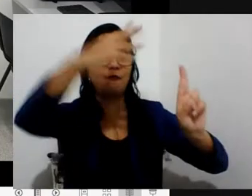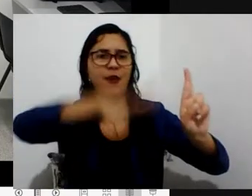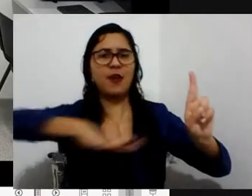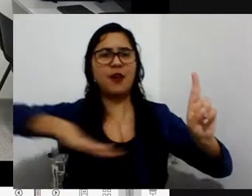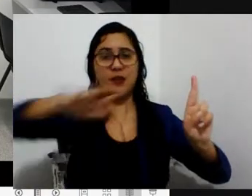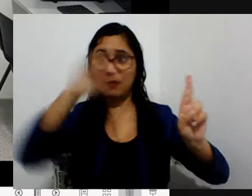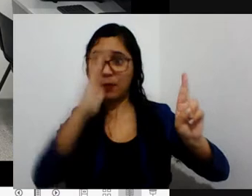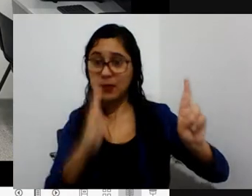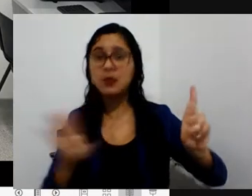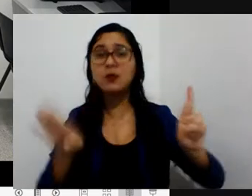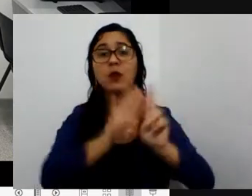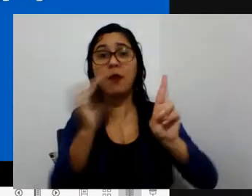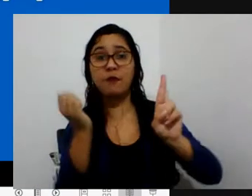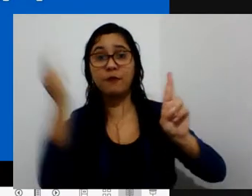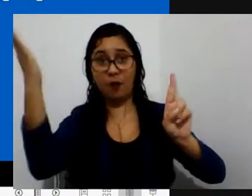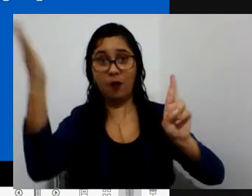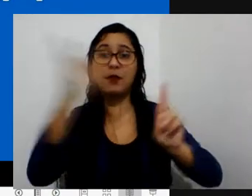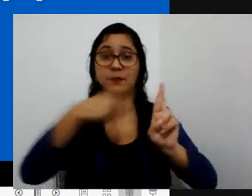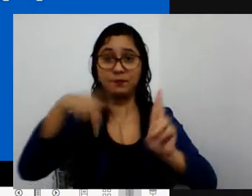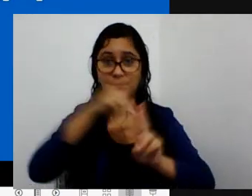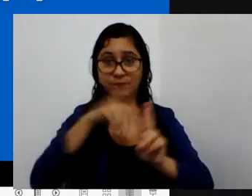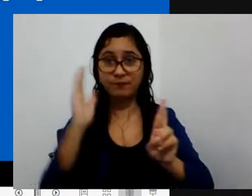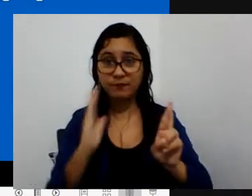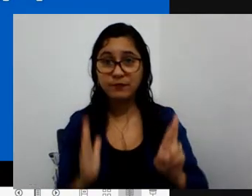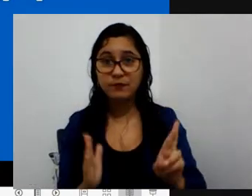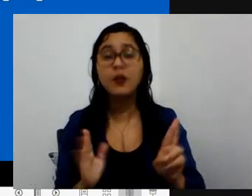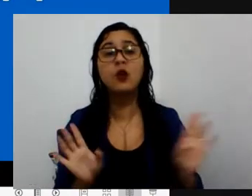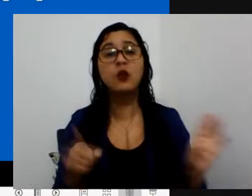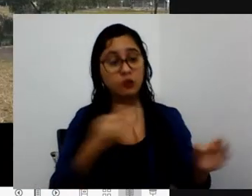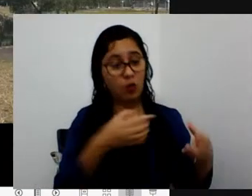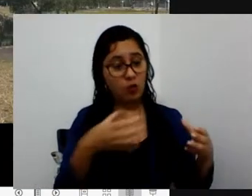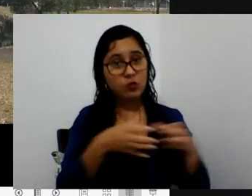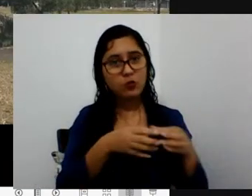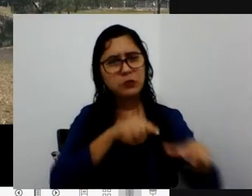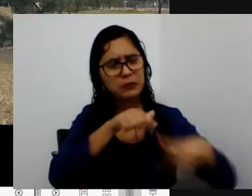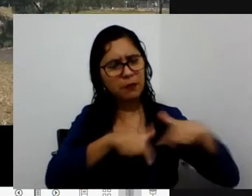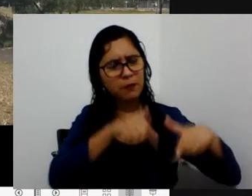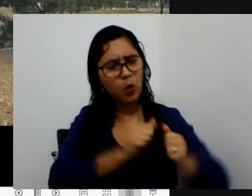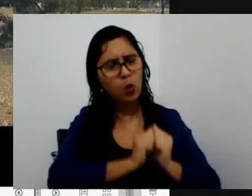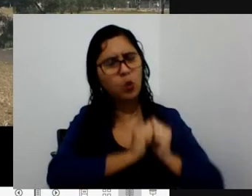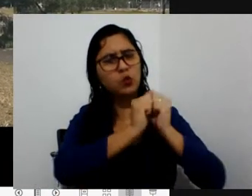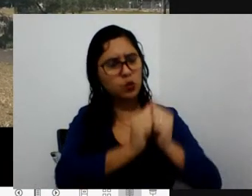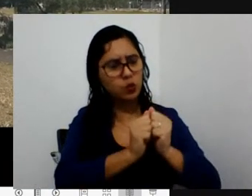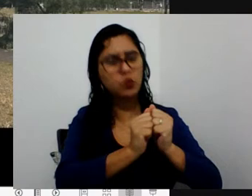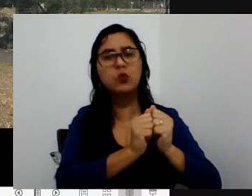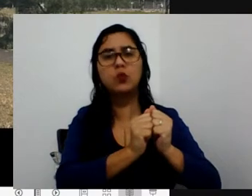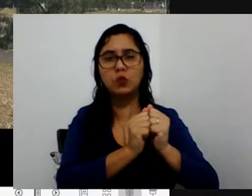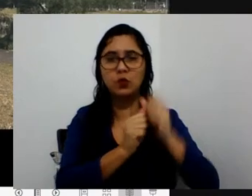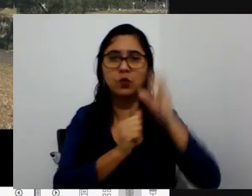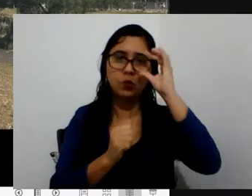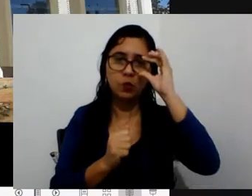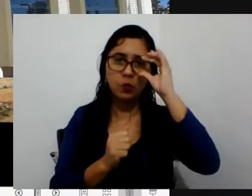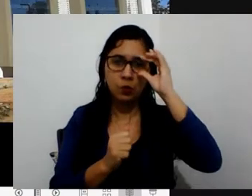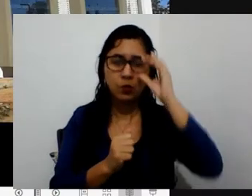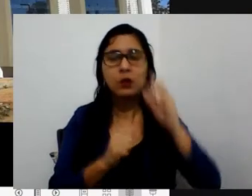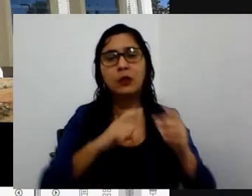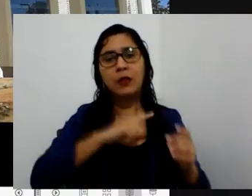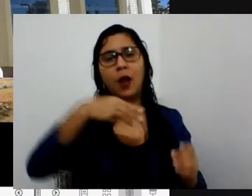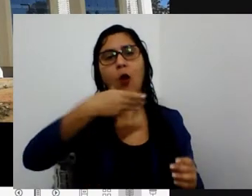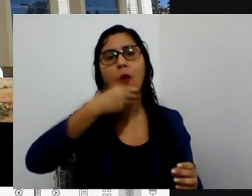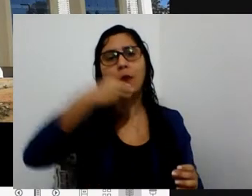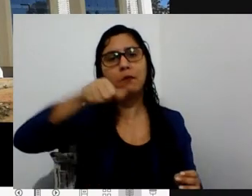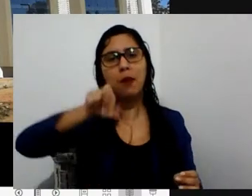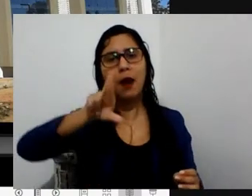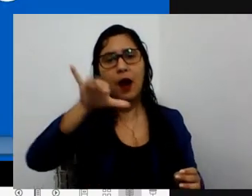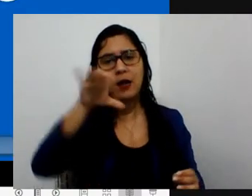internacional. Em nossa equipe, trabalhamos e construímos juntos, Márcio e Luciano na administração, atuando sempre